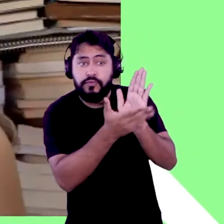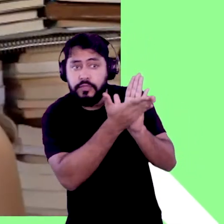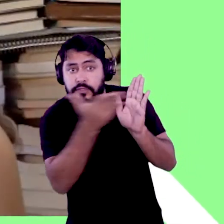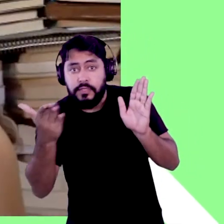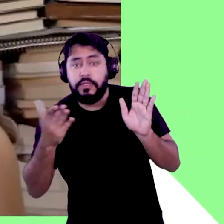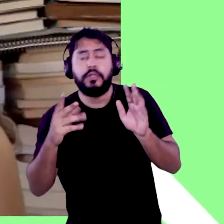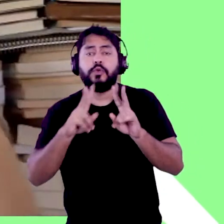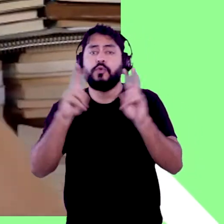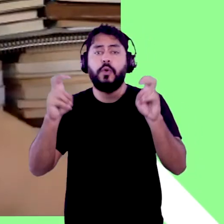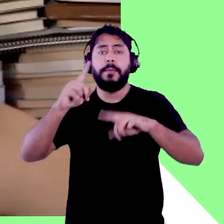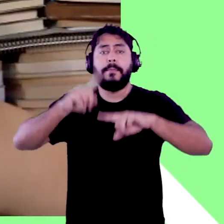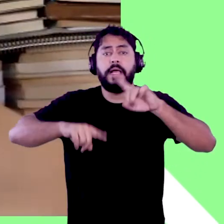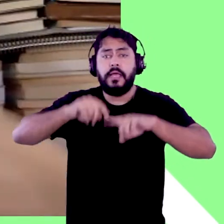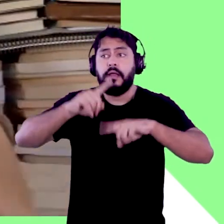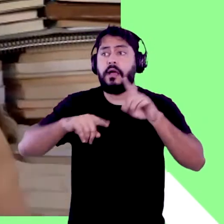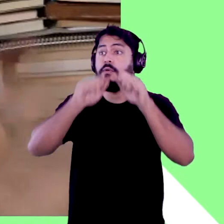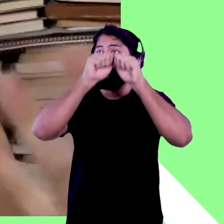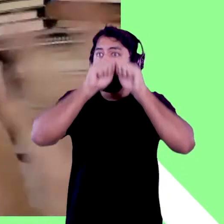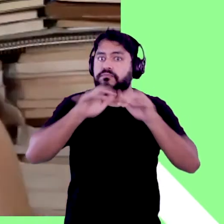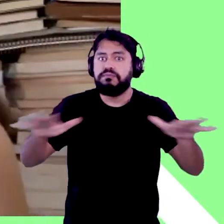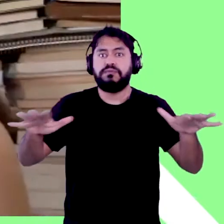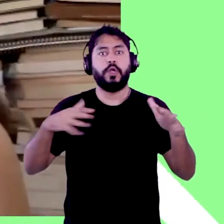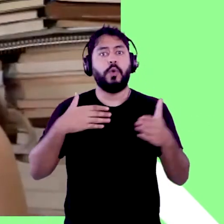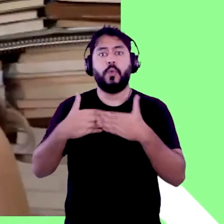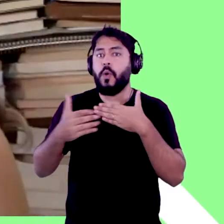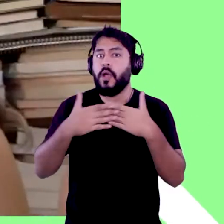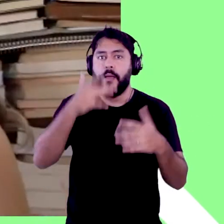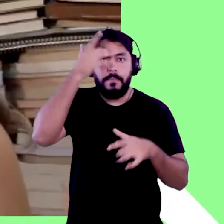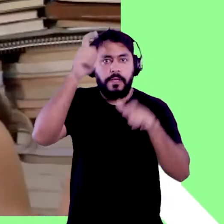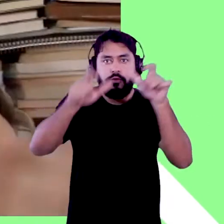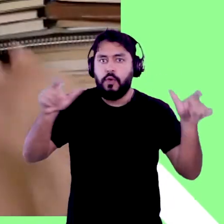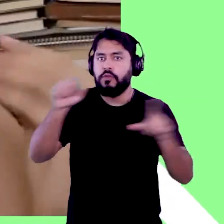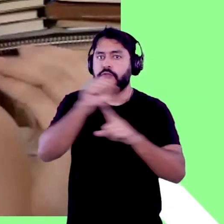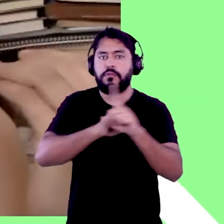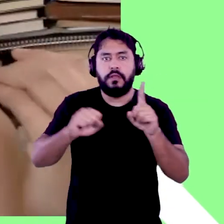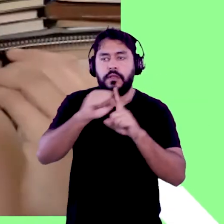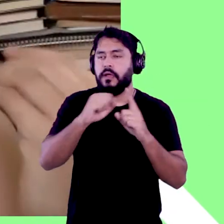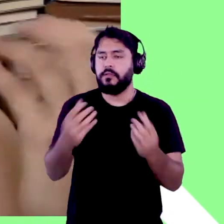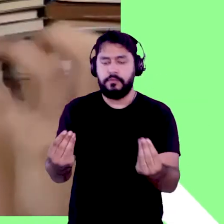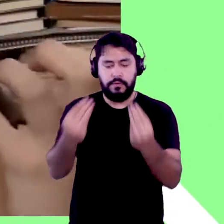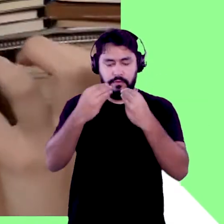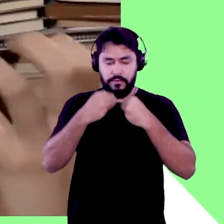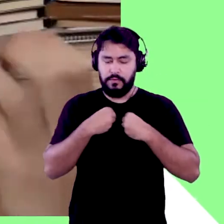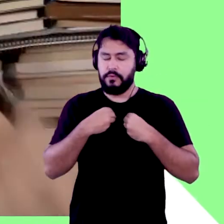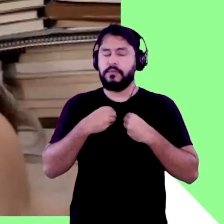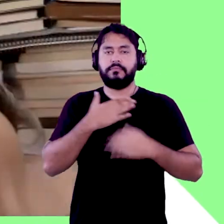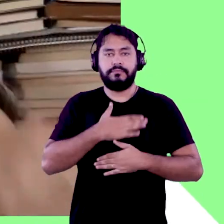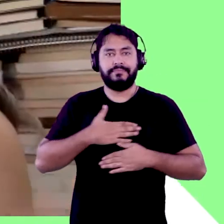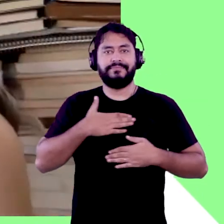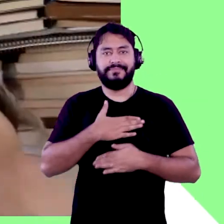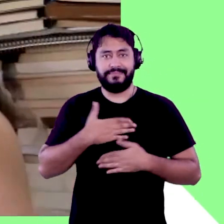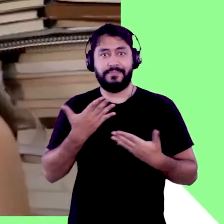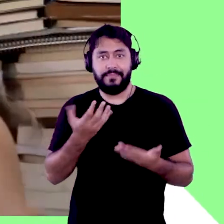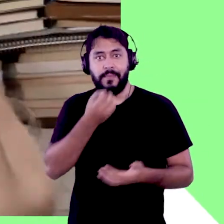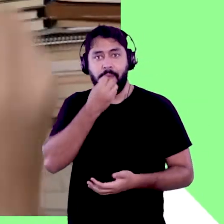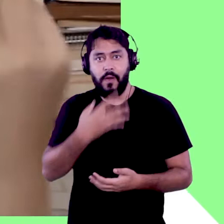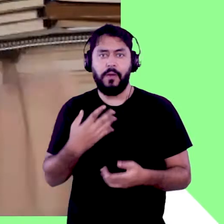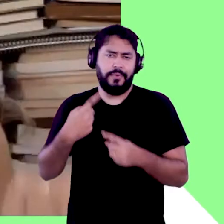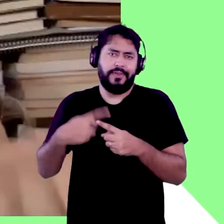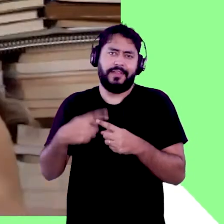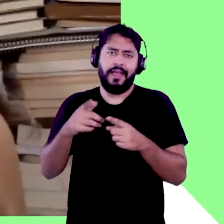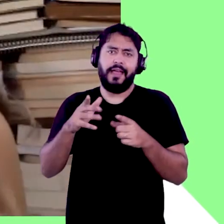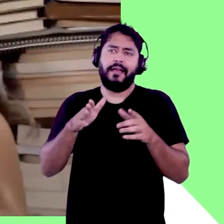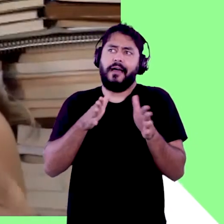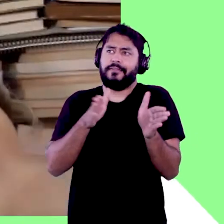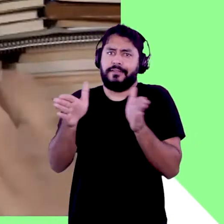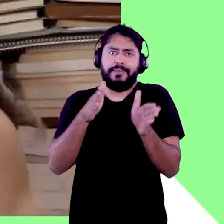de uma forma que ajuda todo mundo, né? Que aí a gente chega no real sentido do que é acessibilidade,